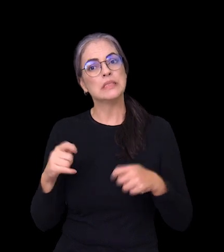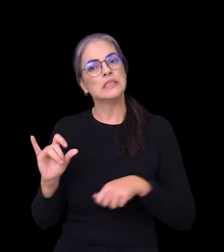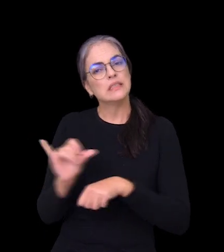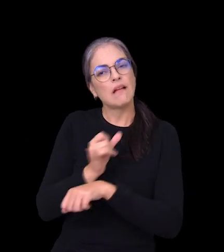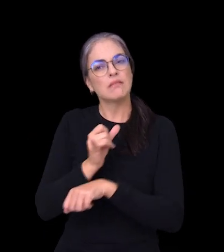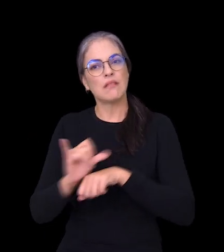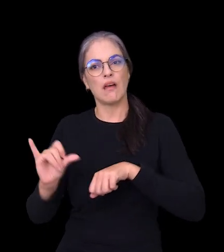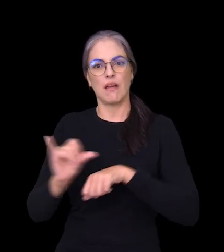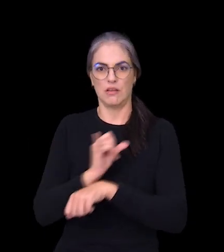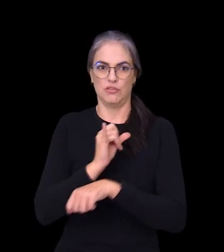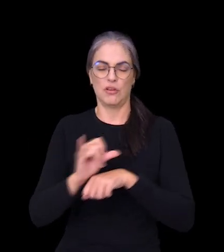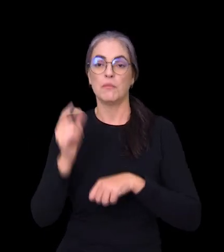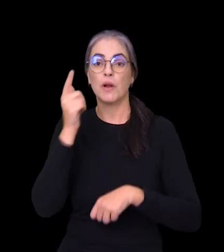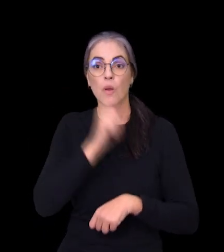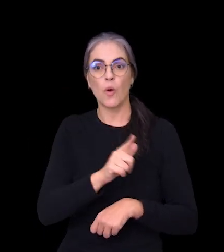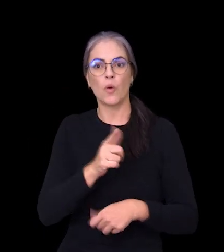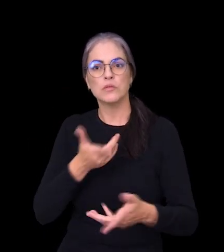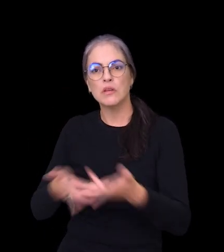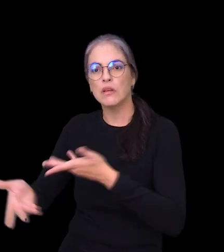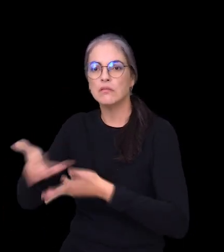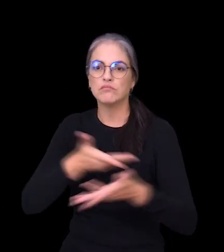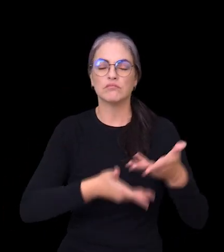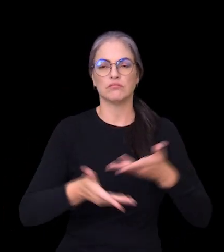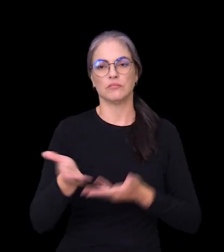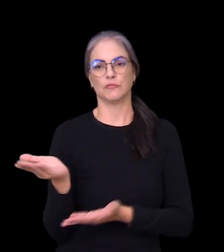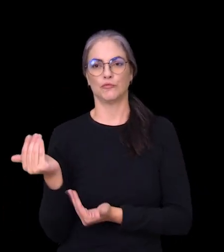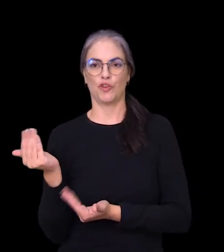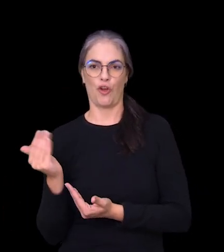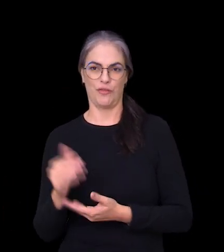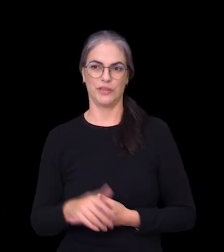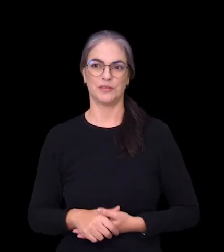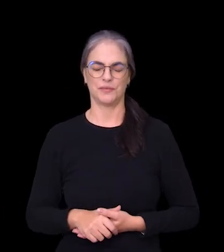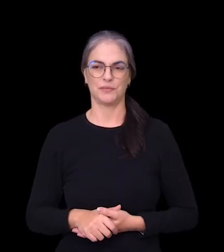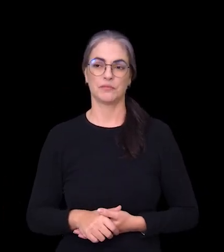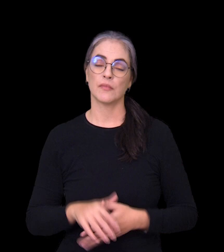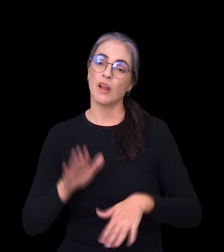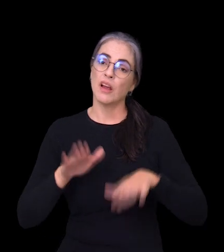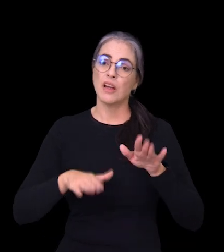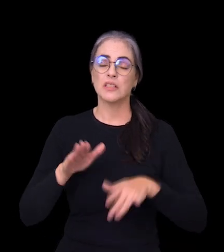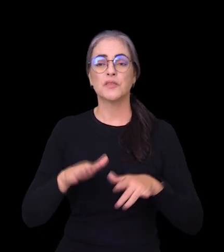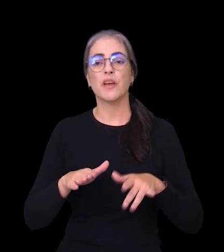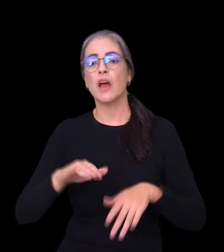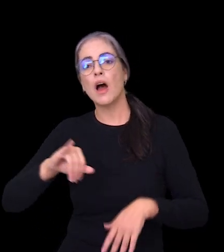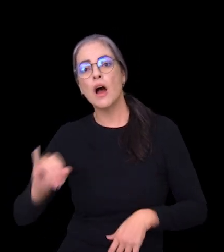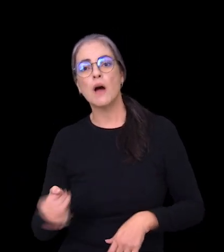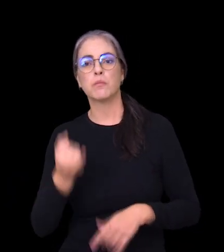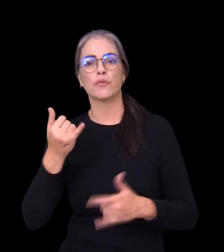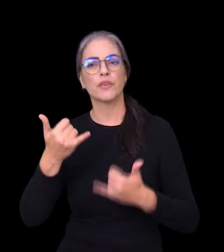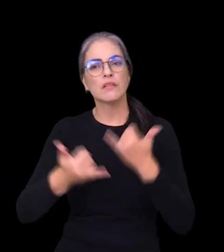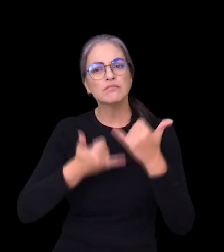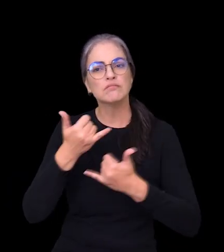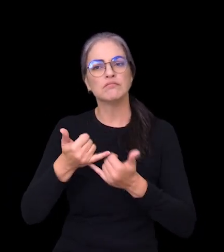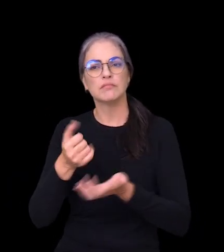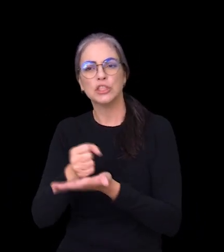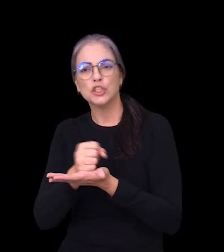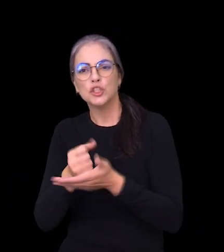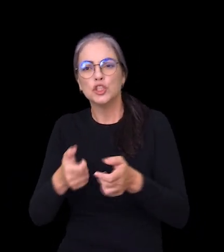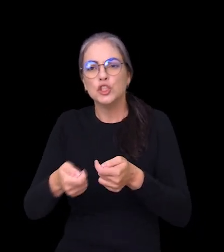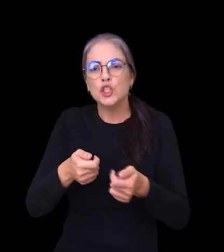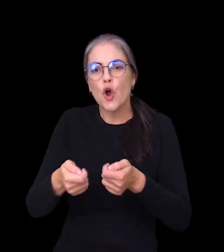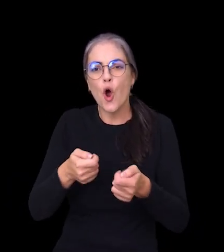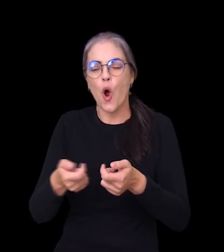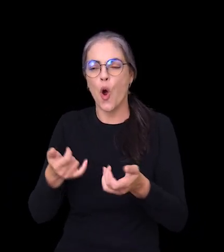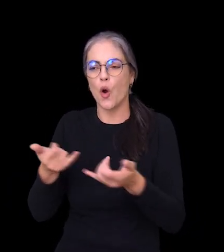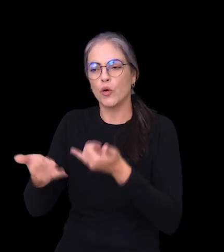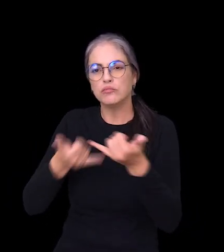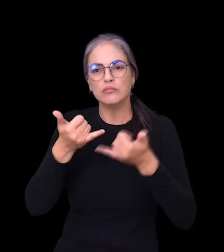forma amigável, que traga, por exemplo, a gamificação, os jogos, a interação. Então, essas iniciativas